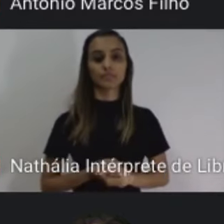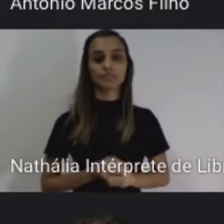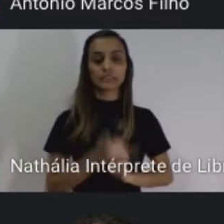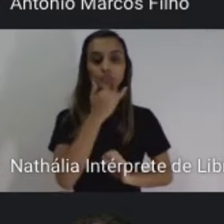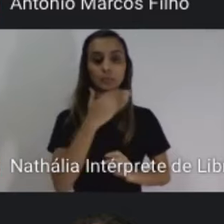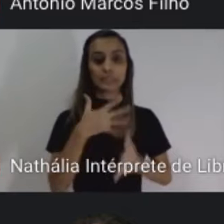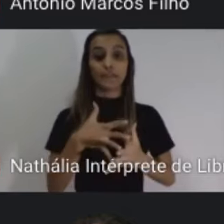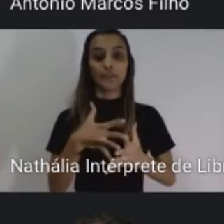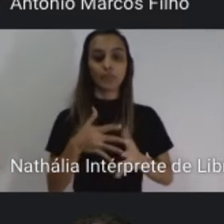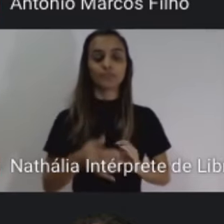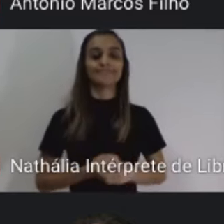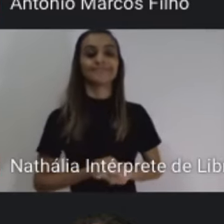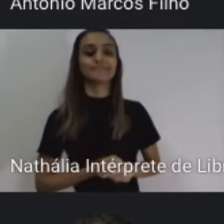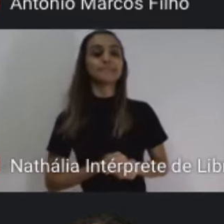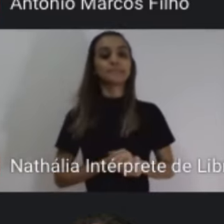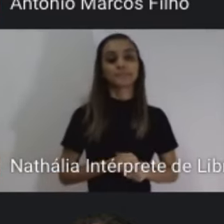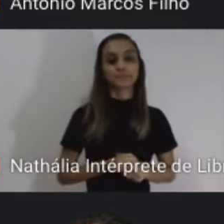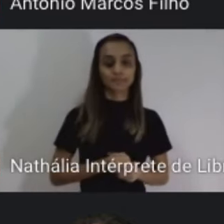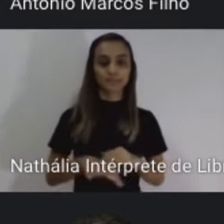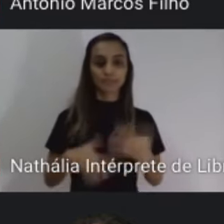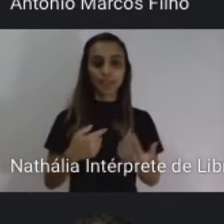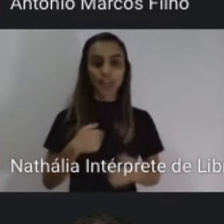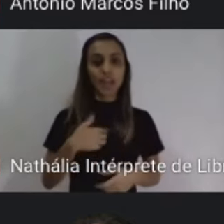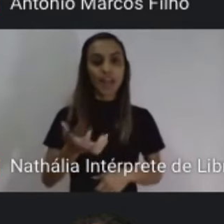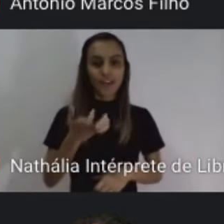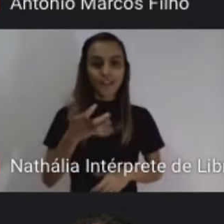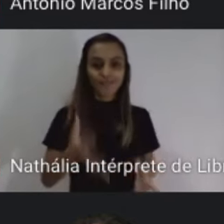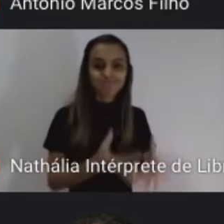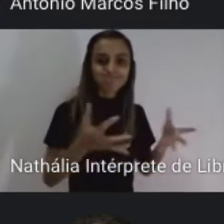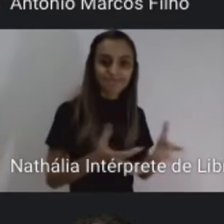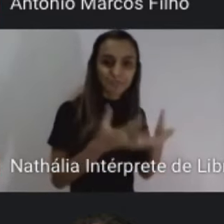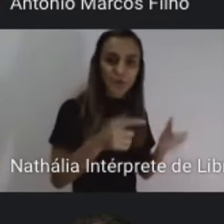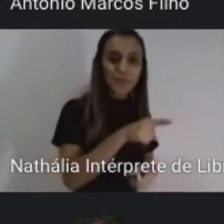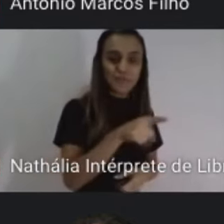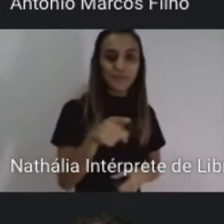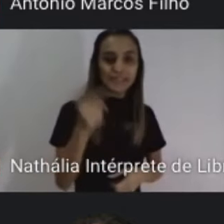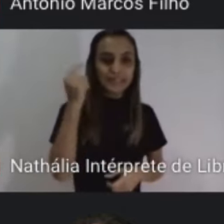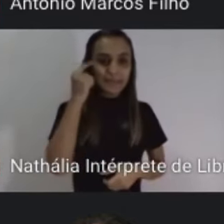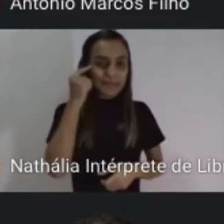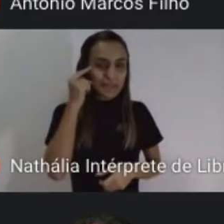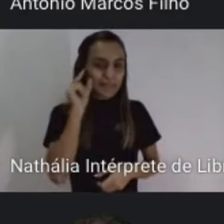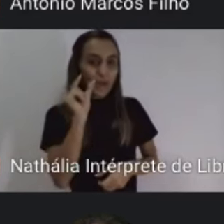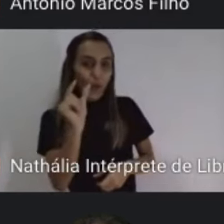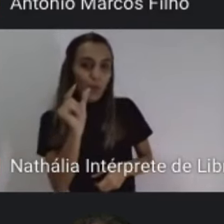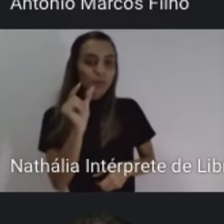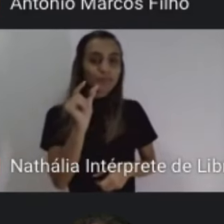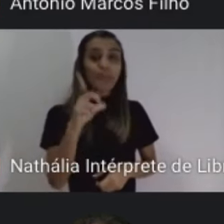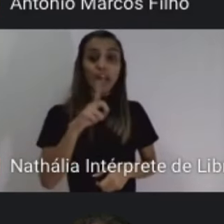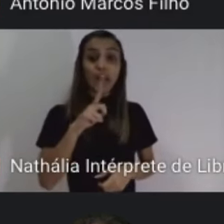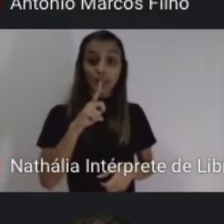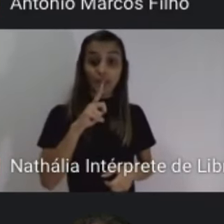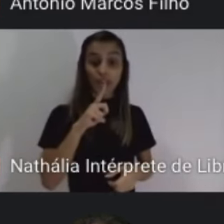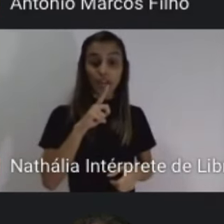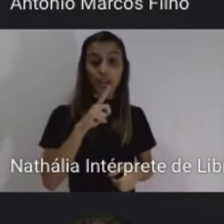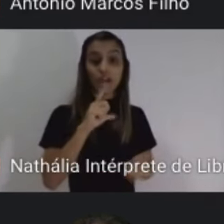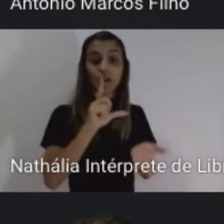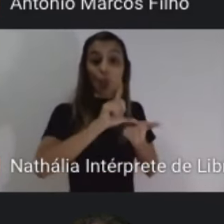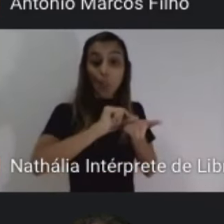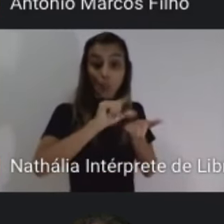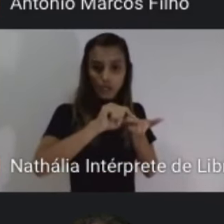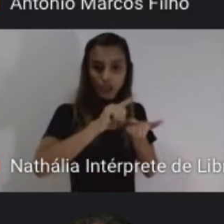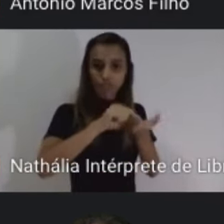problematizando ela, porque eu notei que, depois eu vou te mandar esse artigo do professor João dos Passos, é bem interessante. Eu notei que em nenhum momento ele toca em discurso